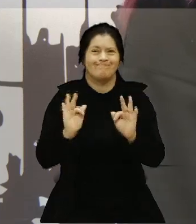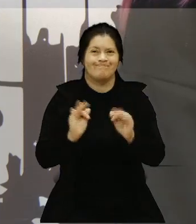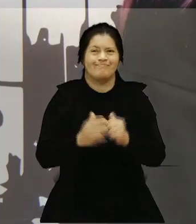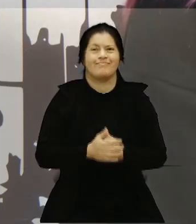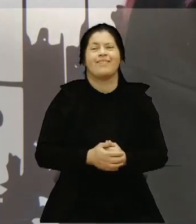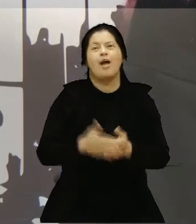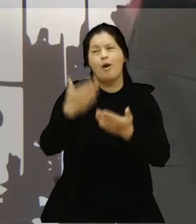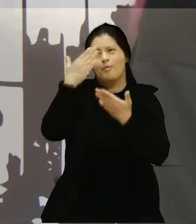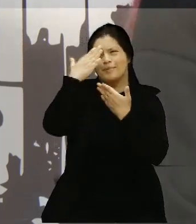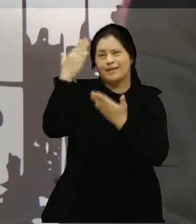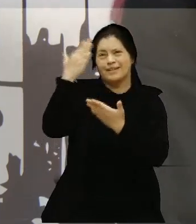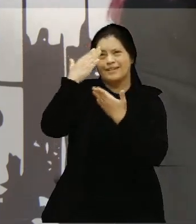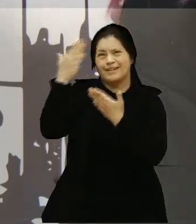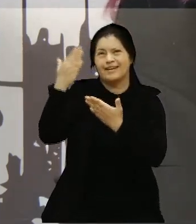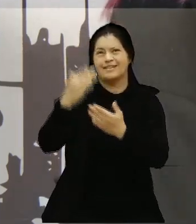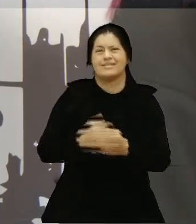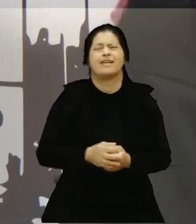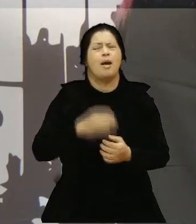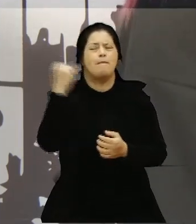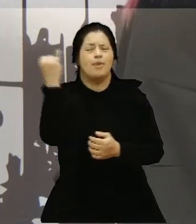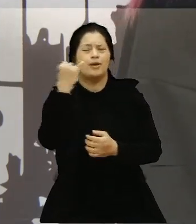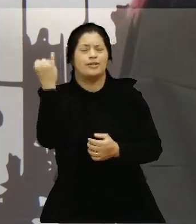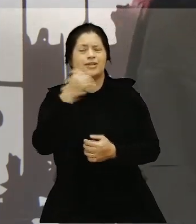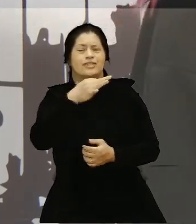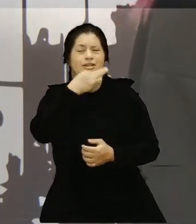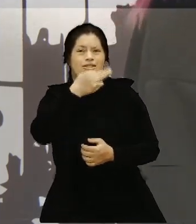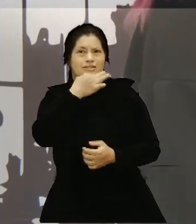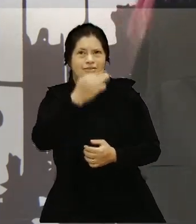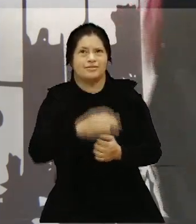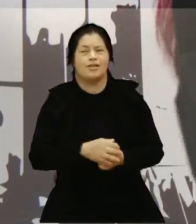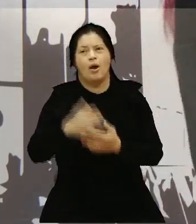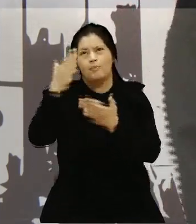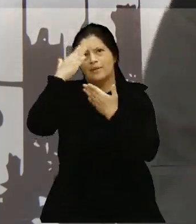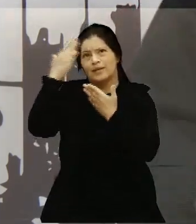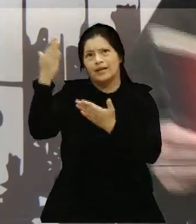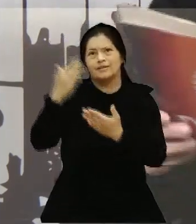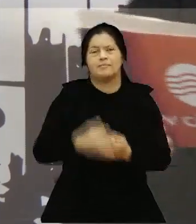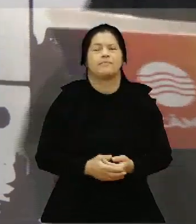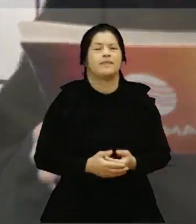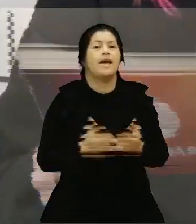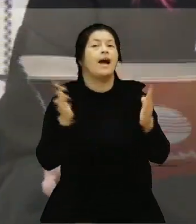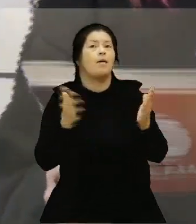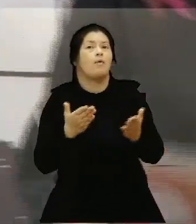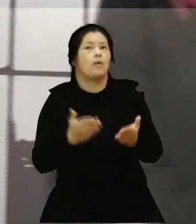com certeza esse encaminhamento vai ser muito importante para Caxias do Sul. Muito obrigada. Passamos agora para o próximo